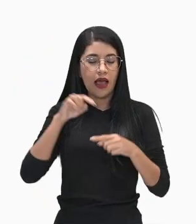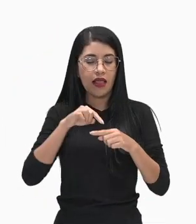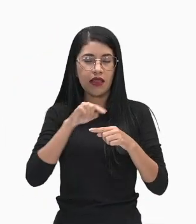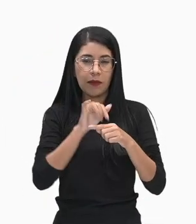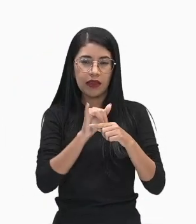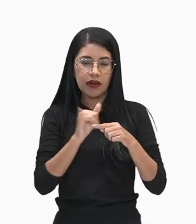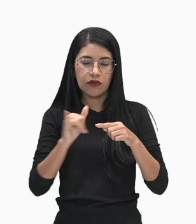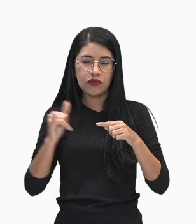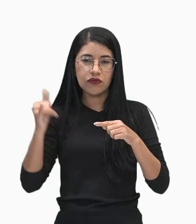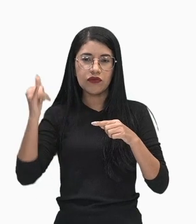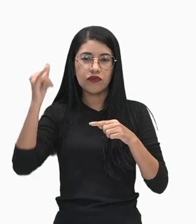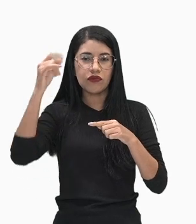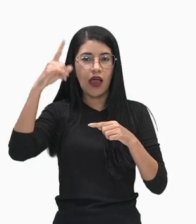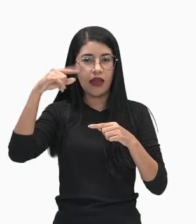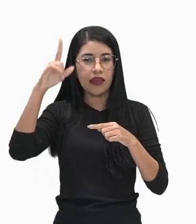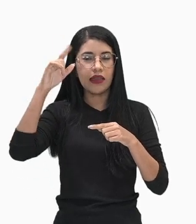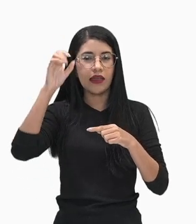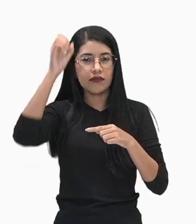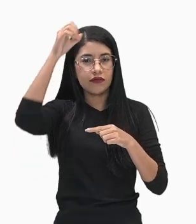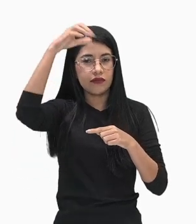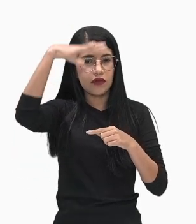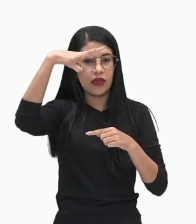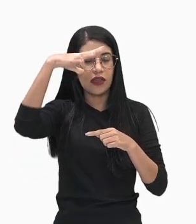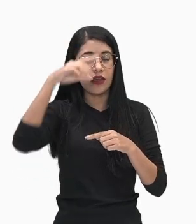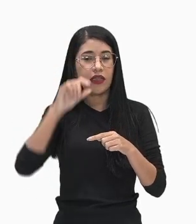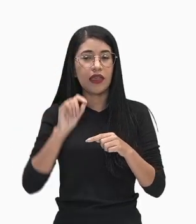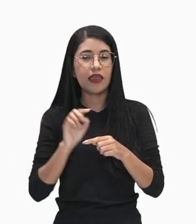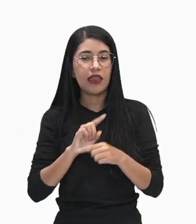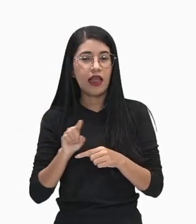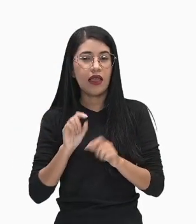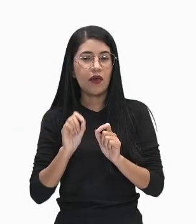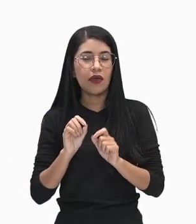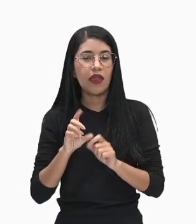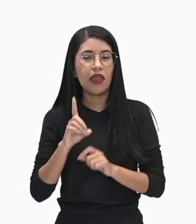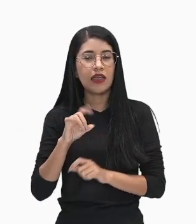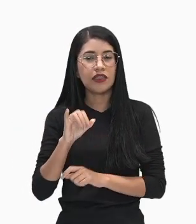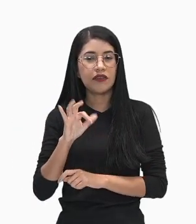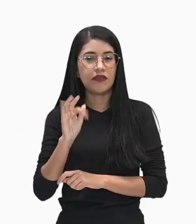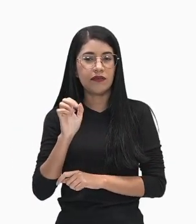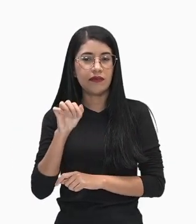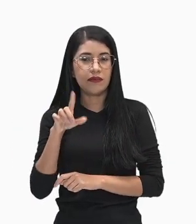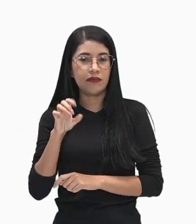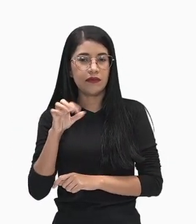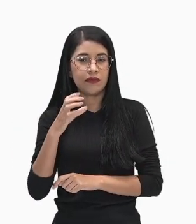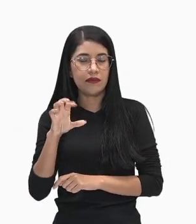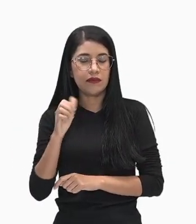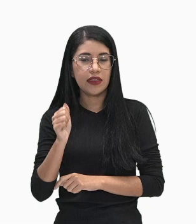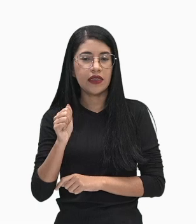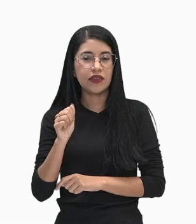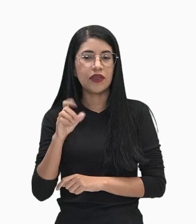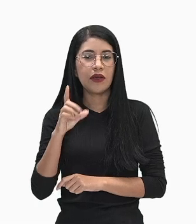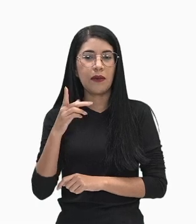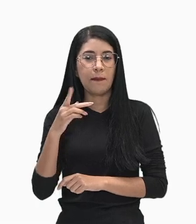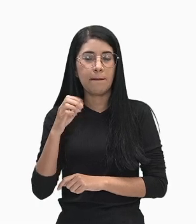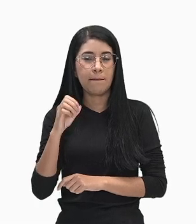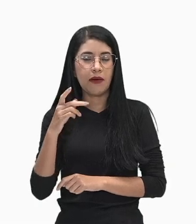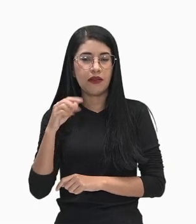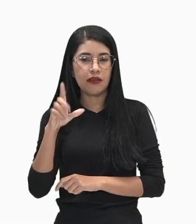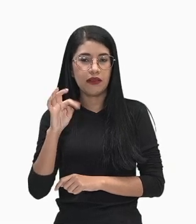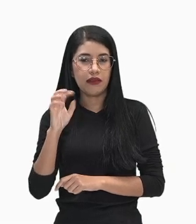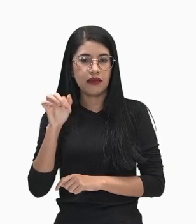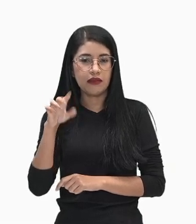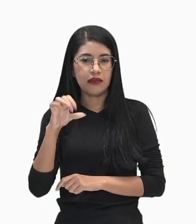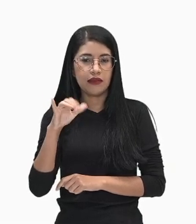o que vem da bateria é uma coisa que a gente chama de diferença de potencial e a gente diz que é a DDP,